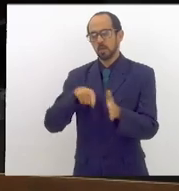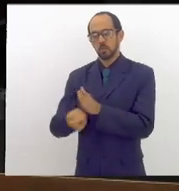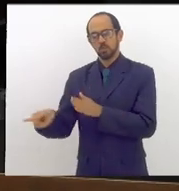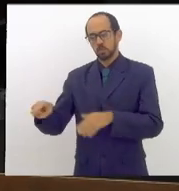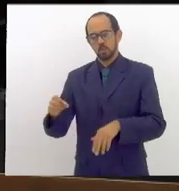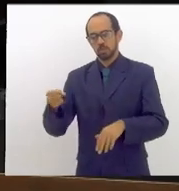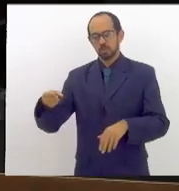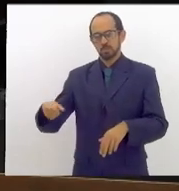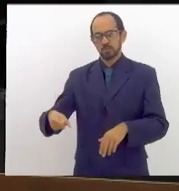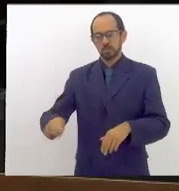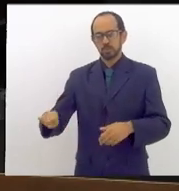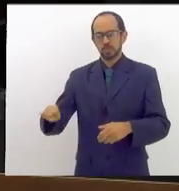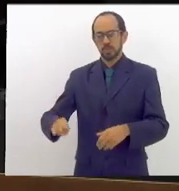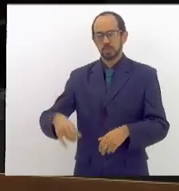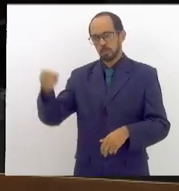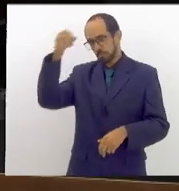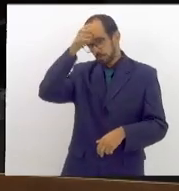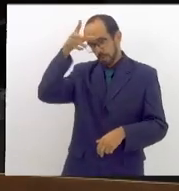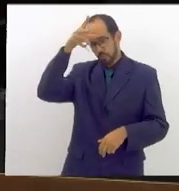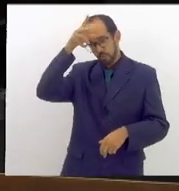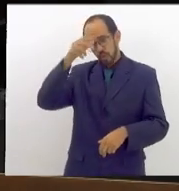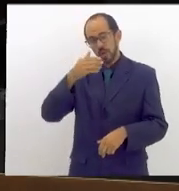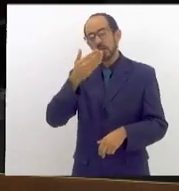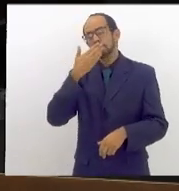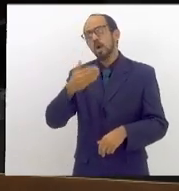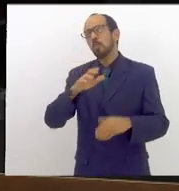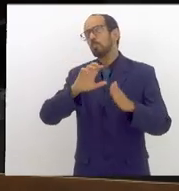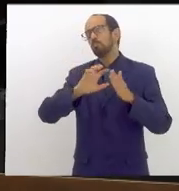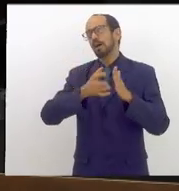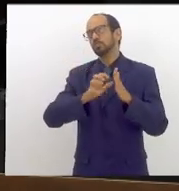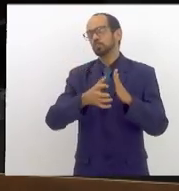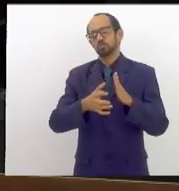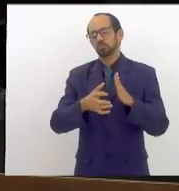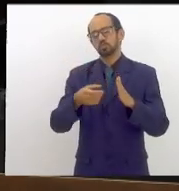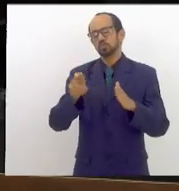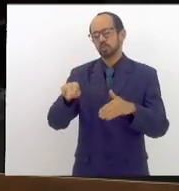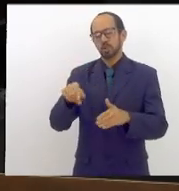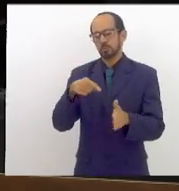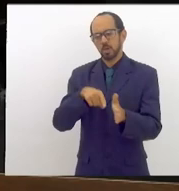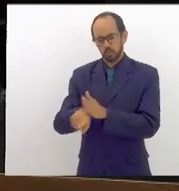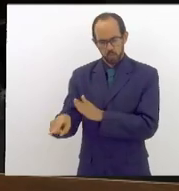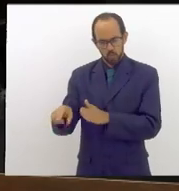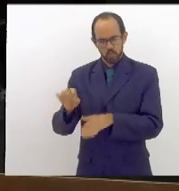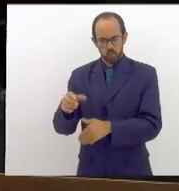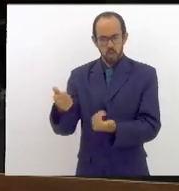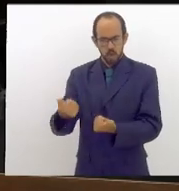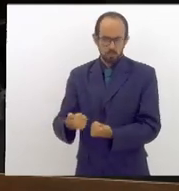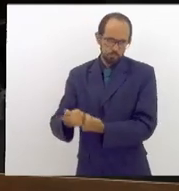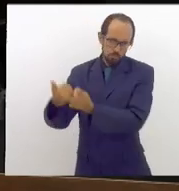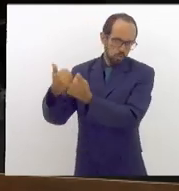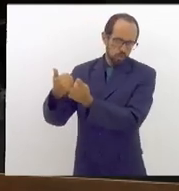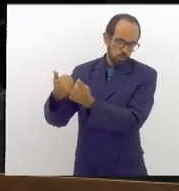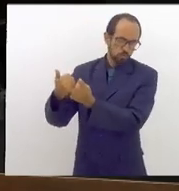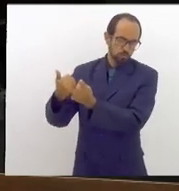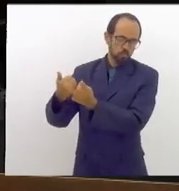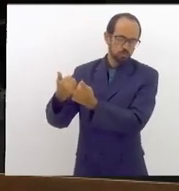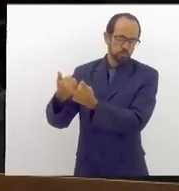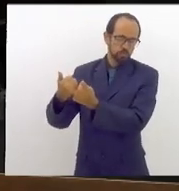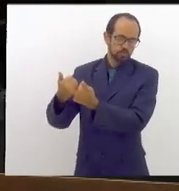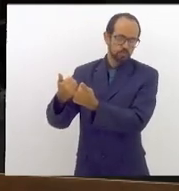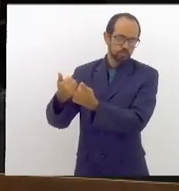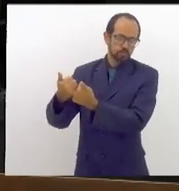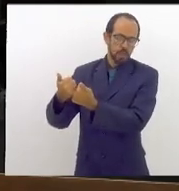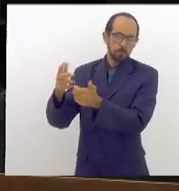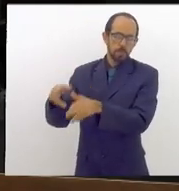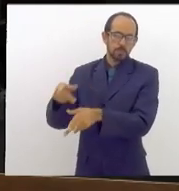se o prefeito era do partido xyz apoiou a todos sem exceção inclusive no